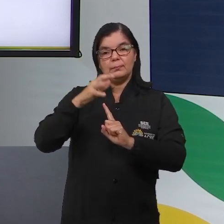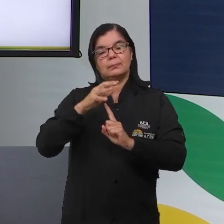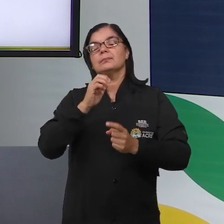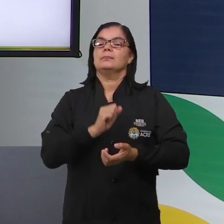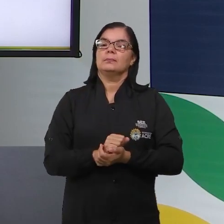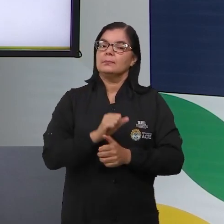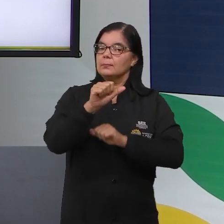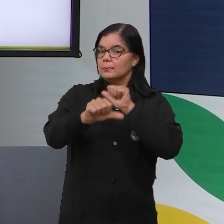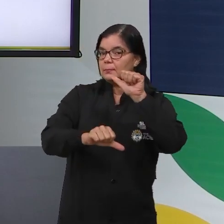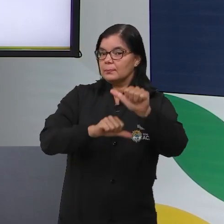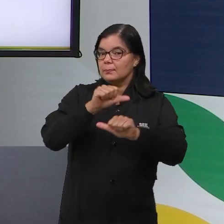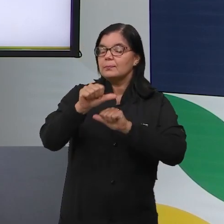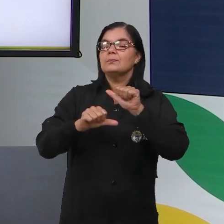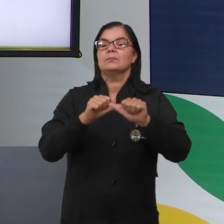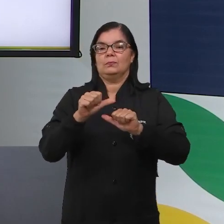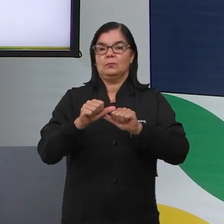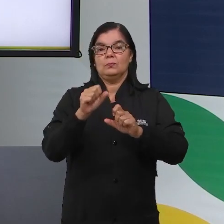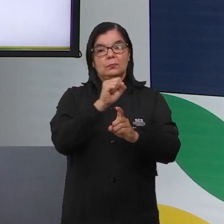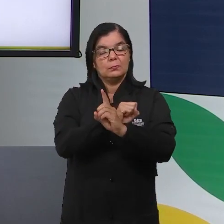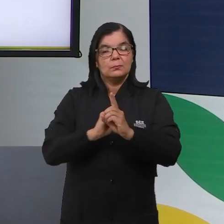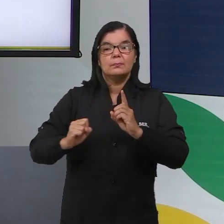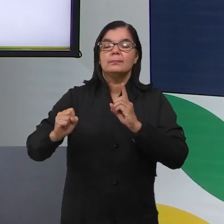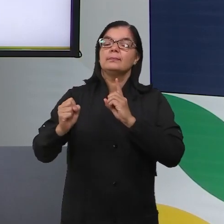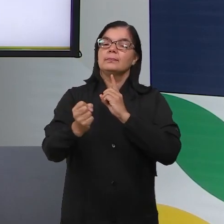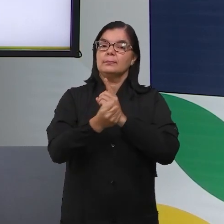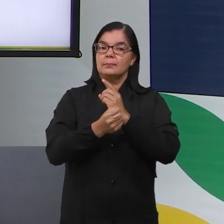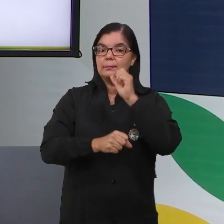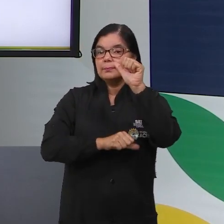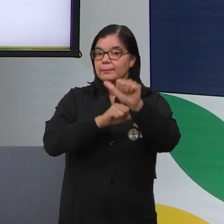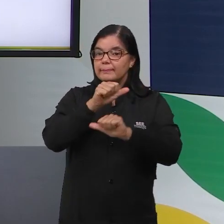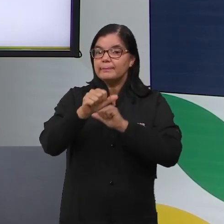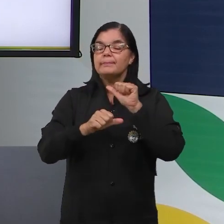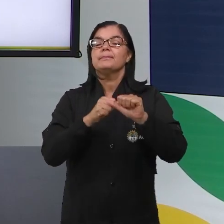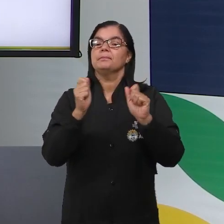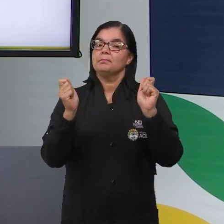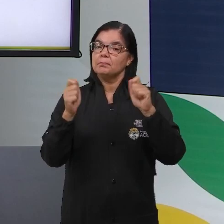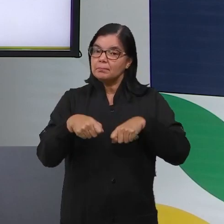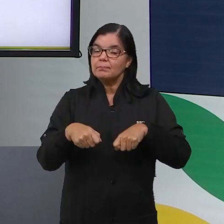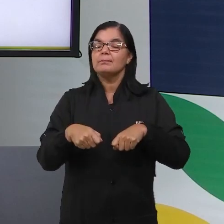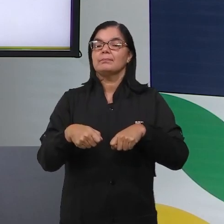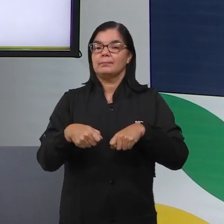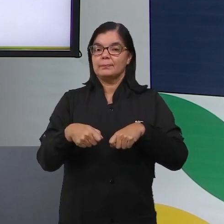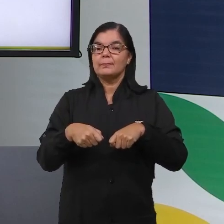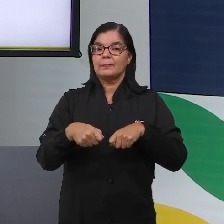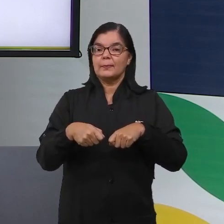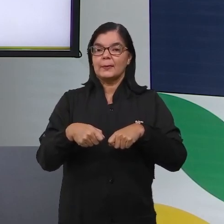de transformar, é um fenômeno social e essa transformação pode